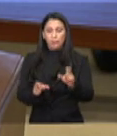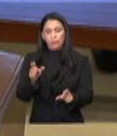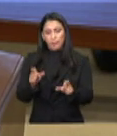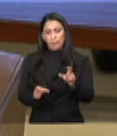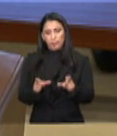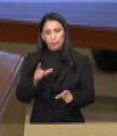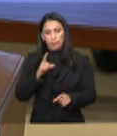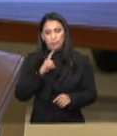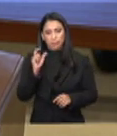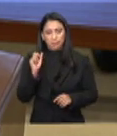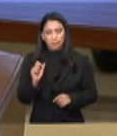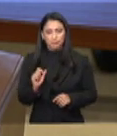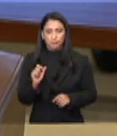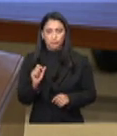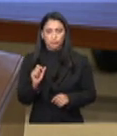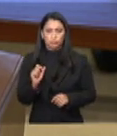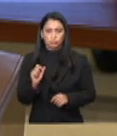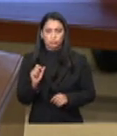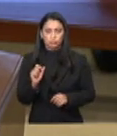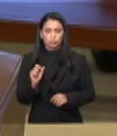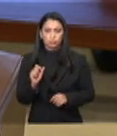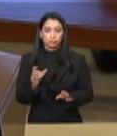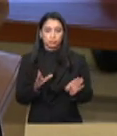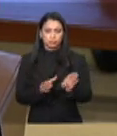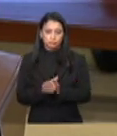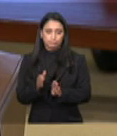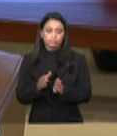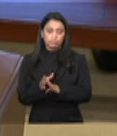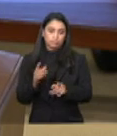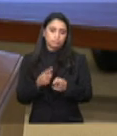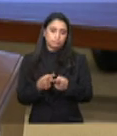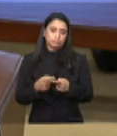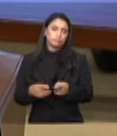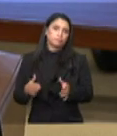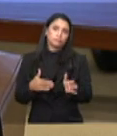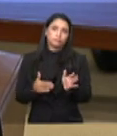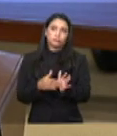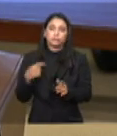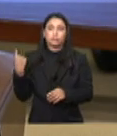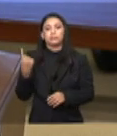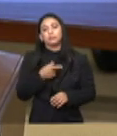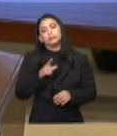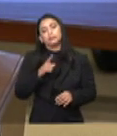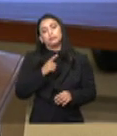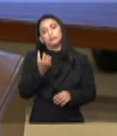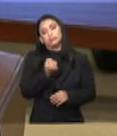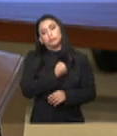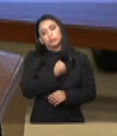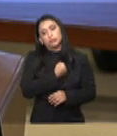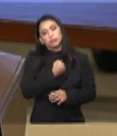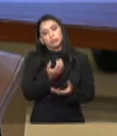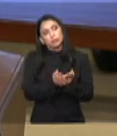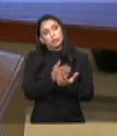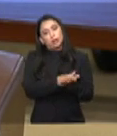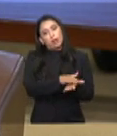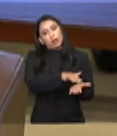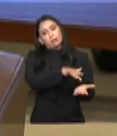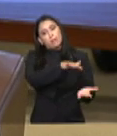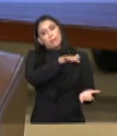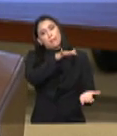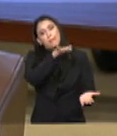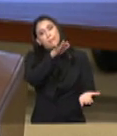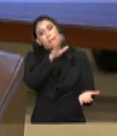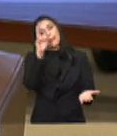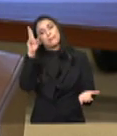Portanto, era uma orientação, até porque todos nós acumulávamos um número significativo de processos